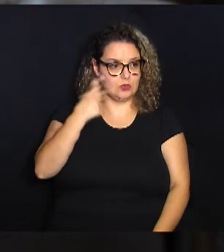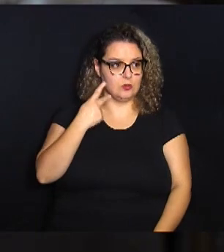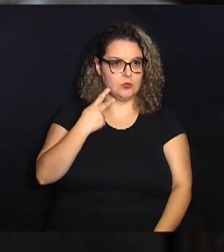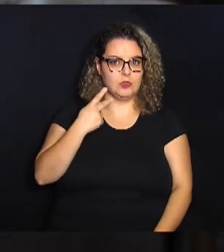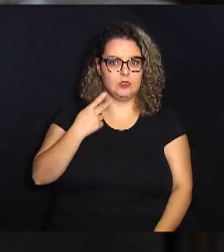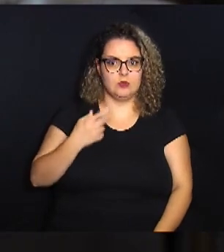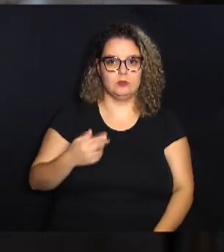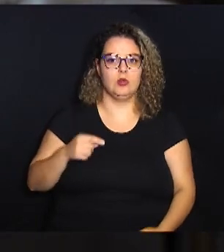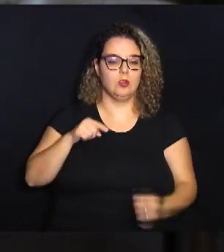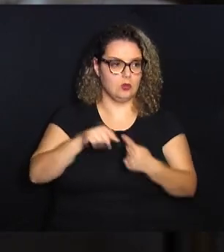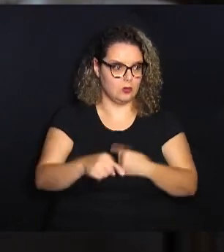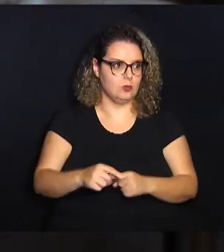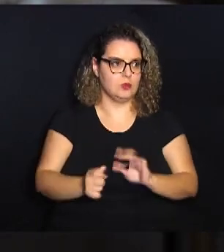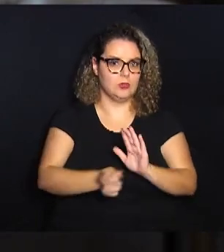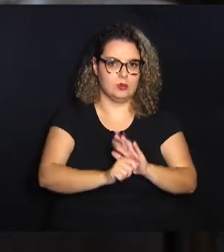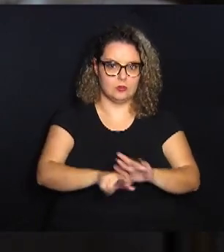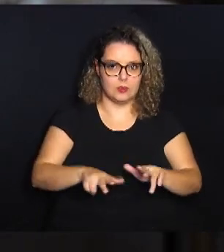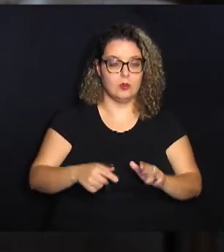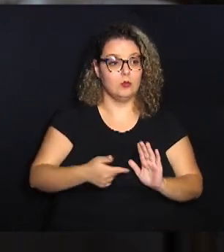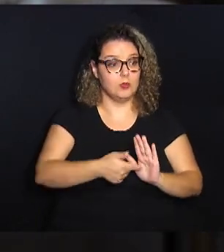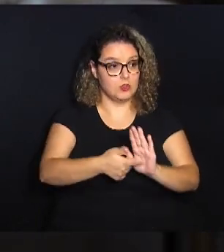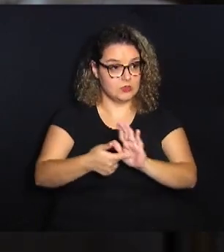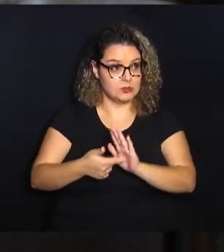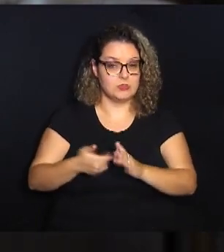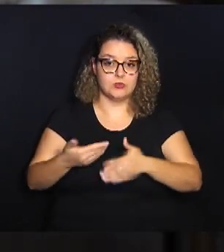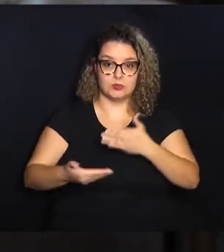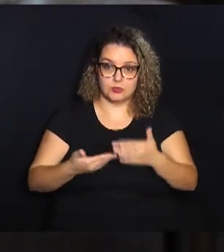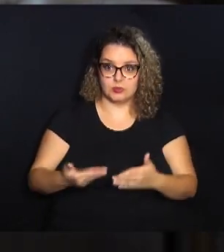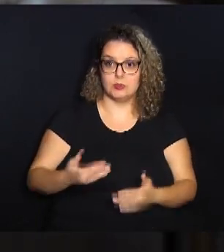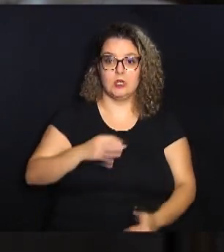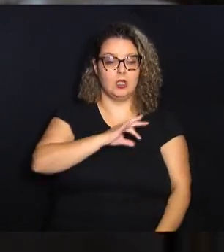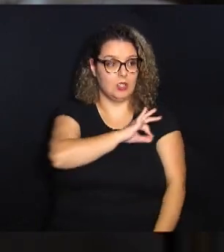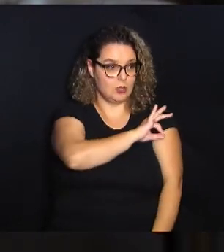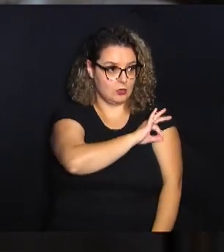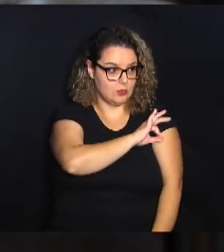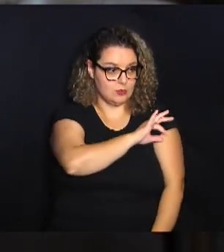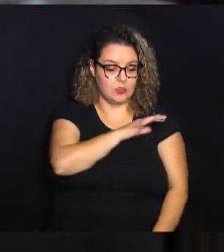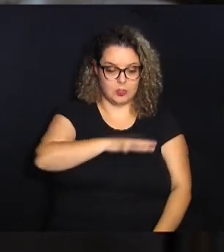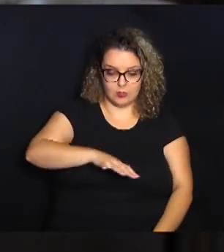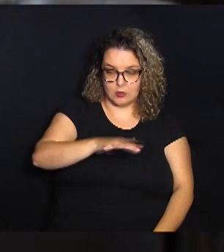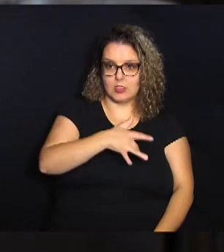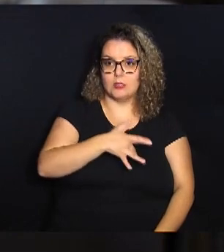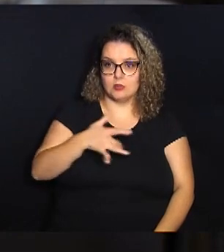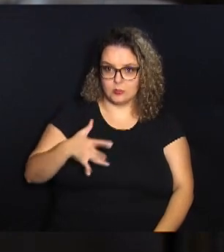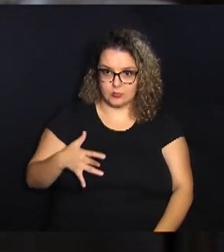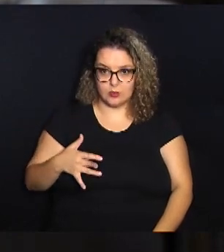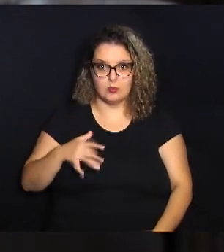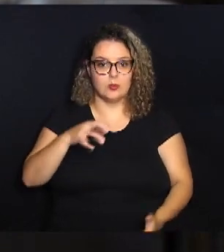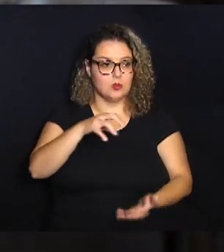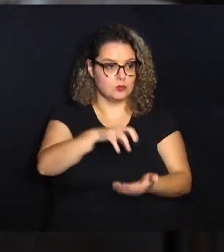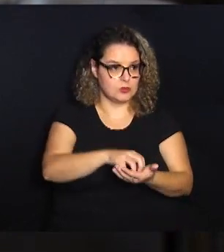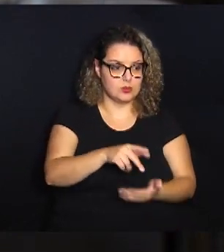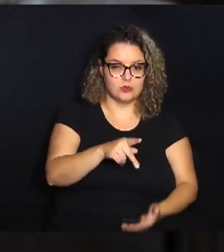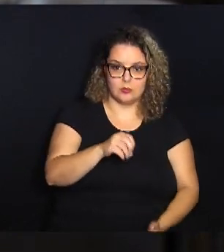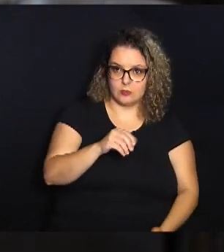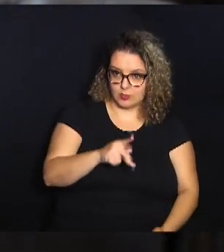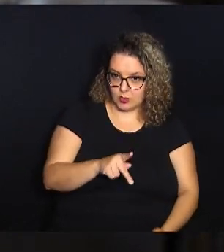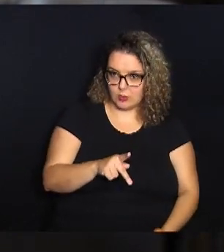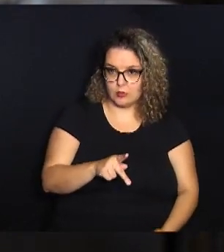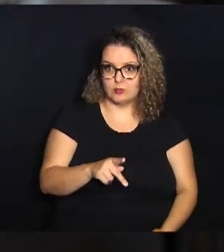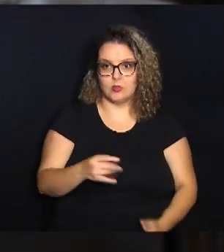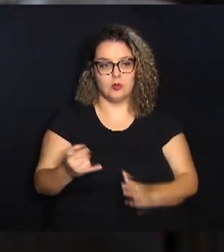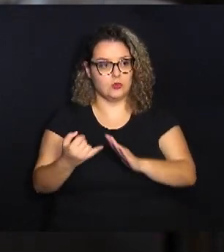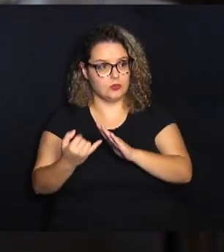Drogas, mostrando os seus serviços, né, a prefeitura com a área da saúde, o Centro POP, o Instituto